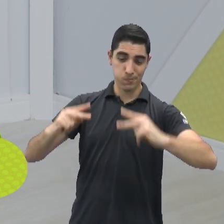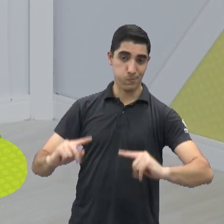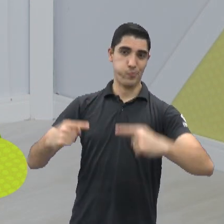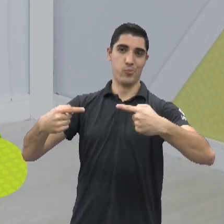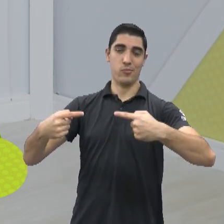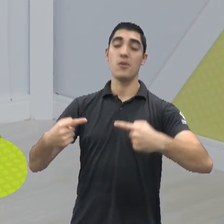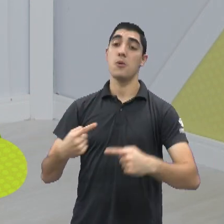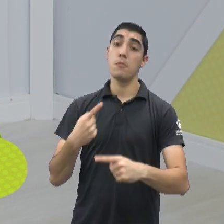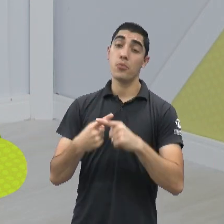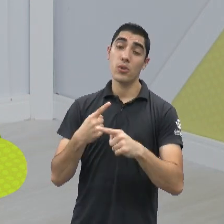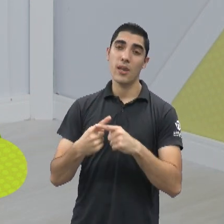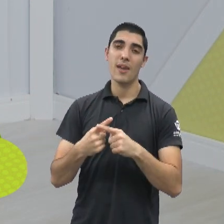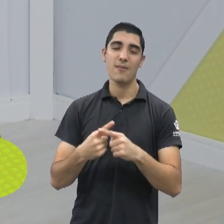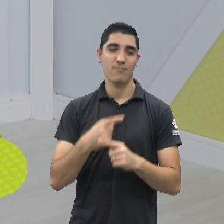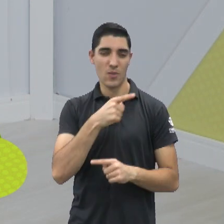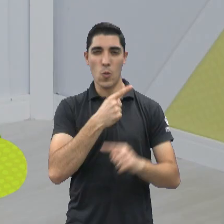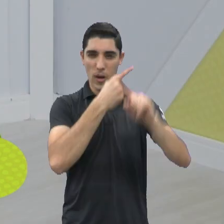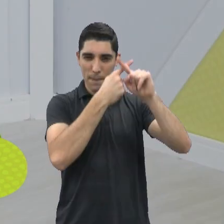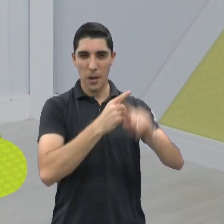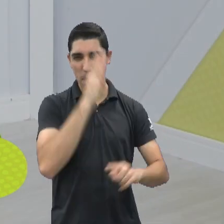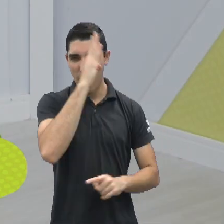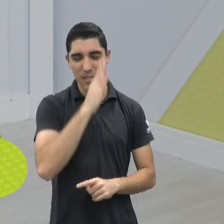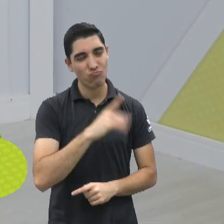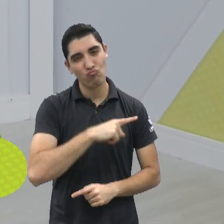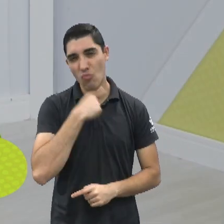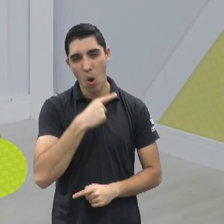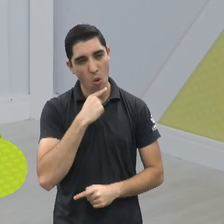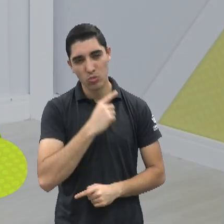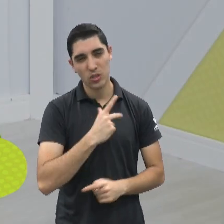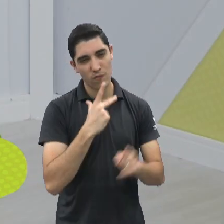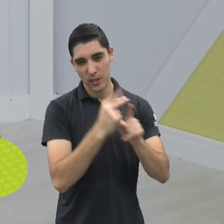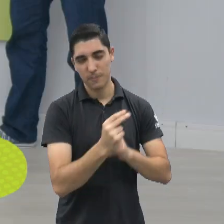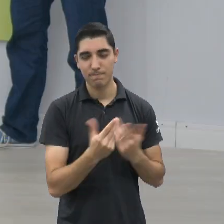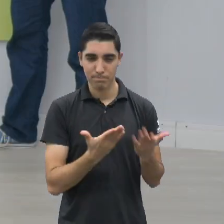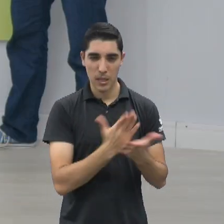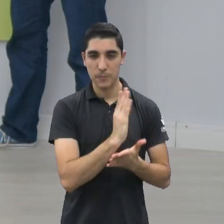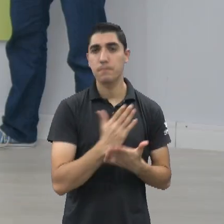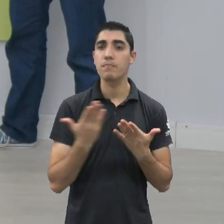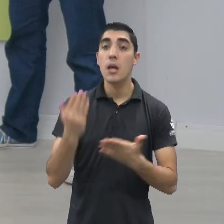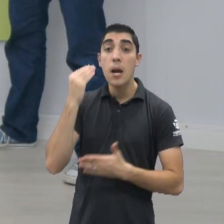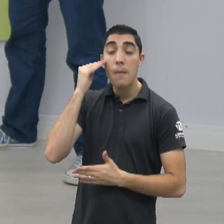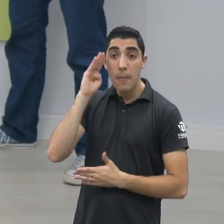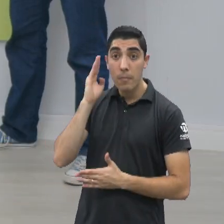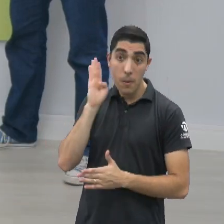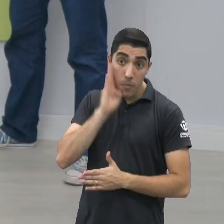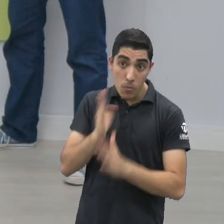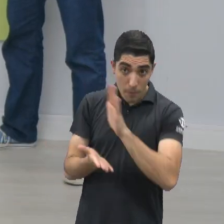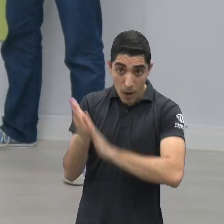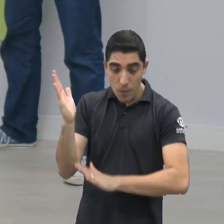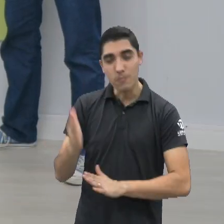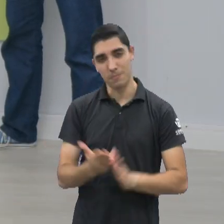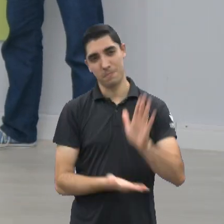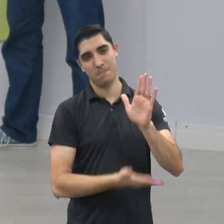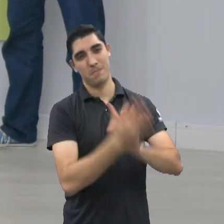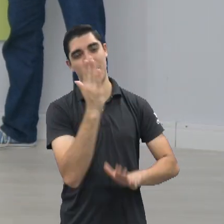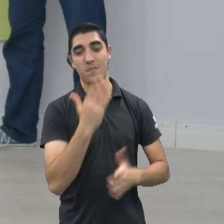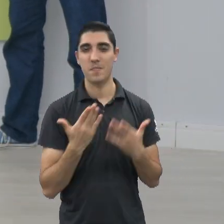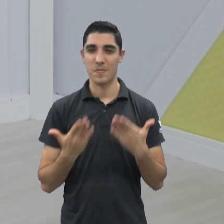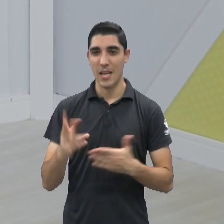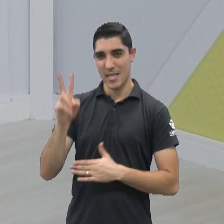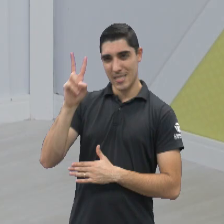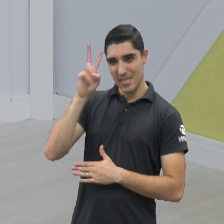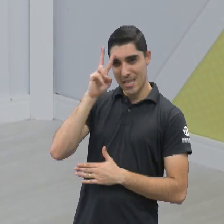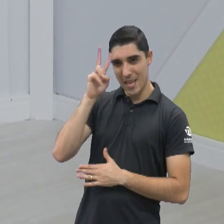temporada, infelizmente, né, a classificação na Liga Nacional não veio. Paulo, vamos embora? Partiu. Partiu, a